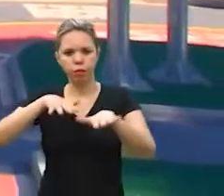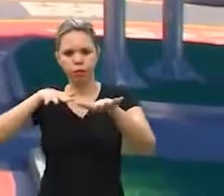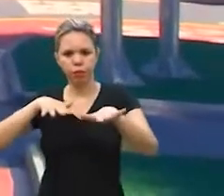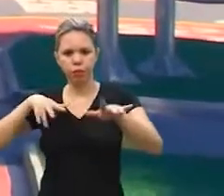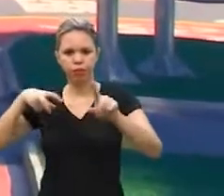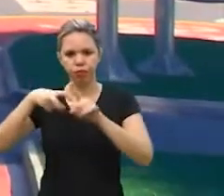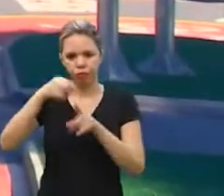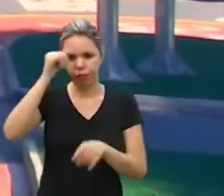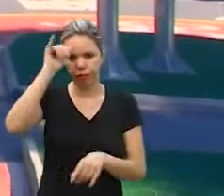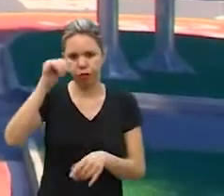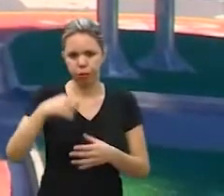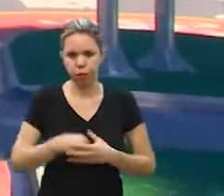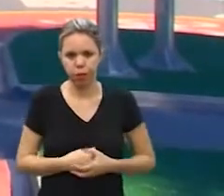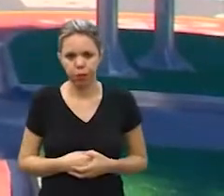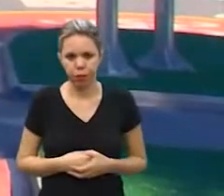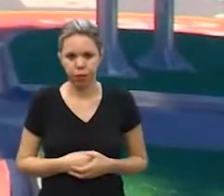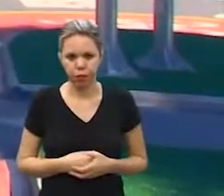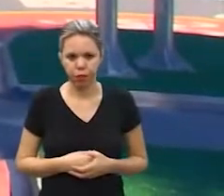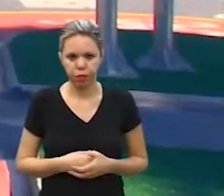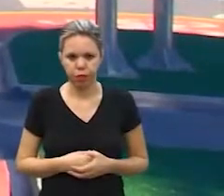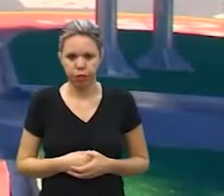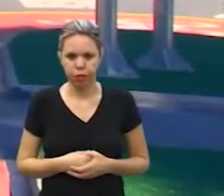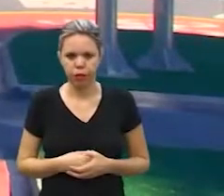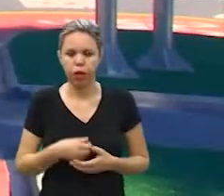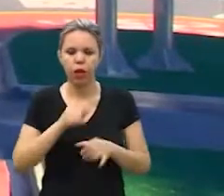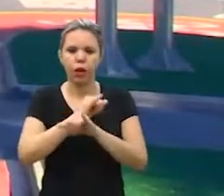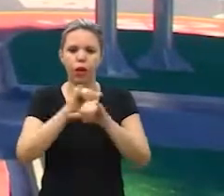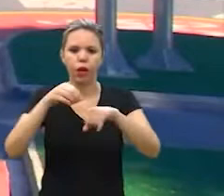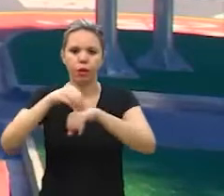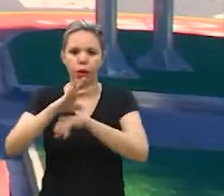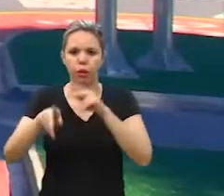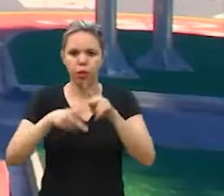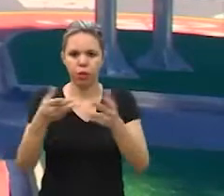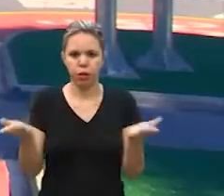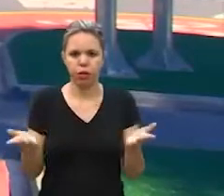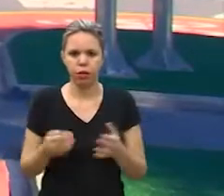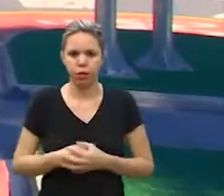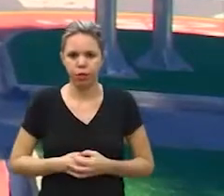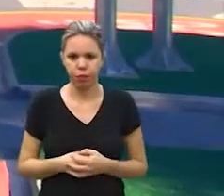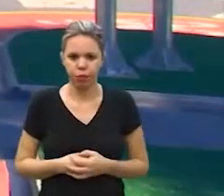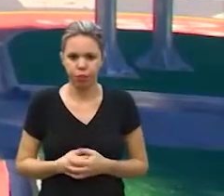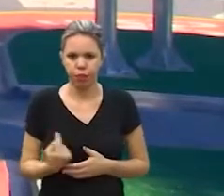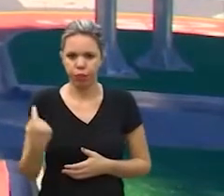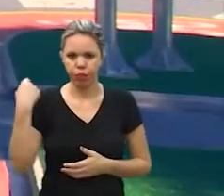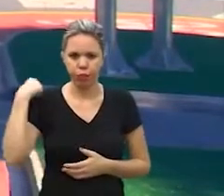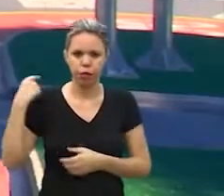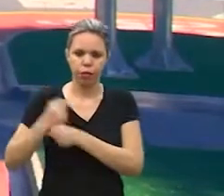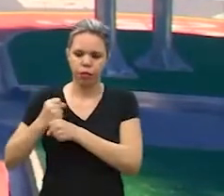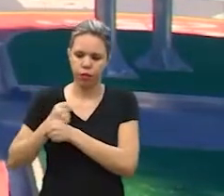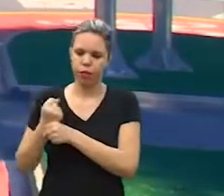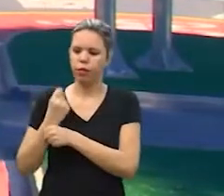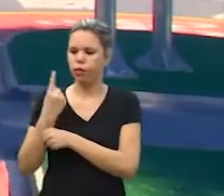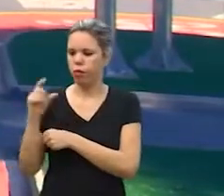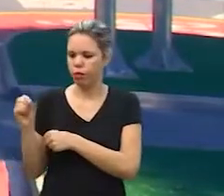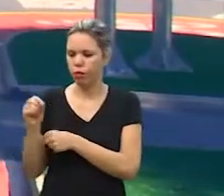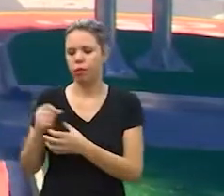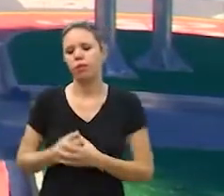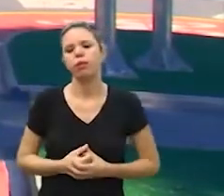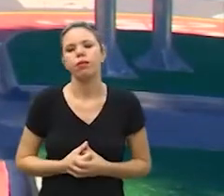trânsito, de acidentes. Então, o que eu tenho para falar para a população é que na última década,